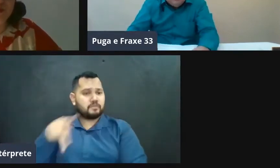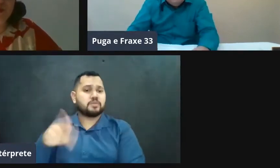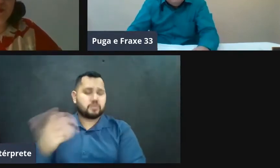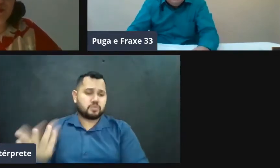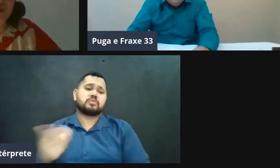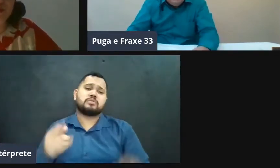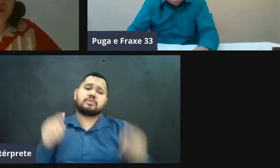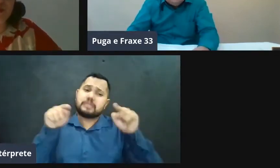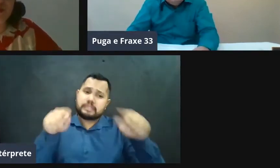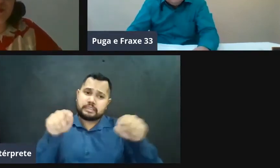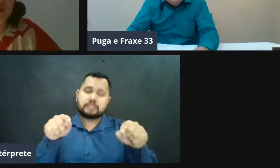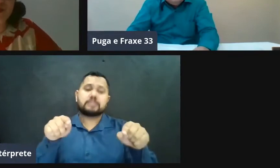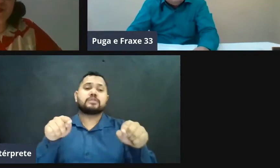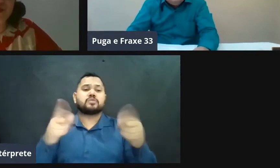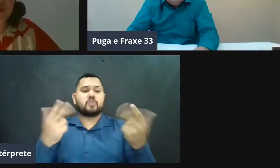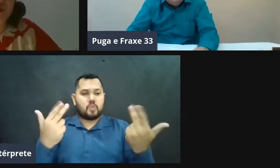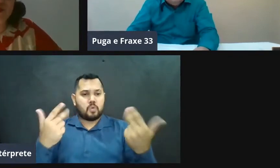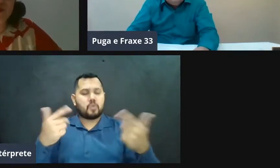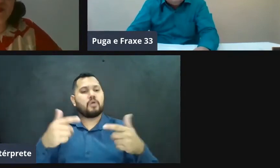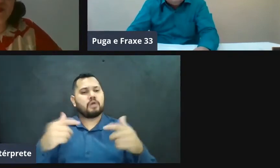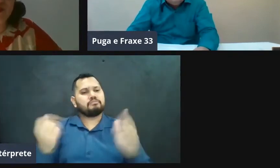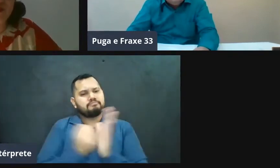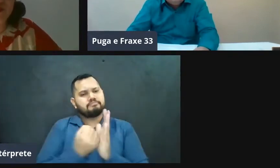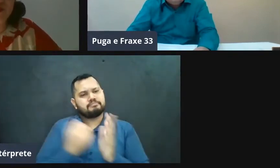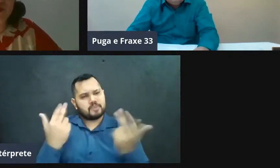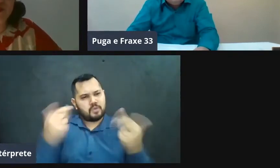isso também é salutar na instituição.